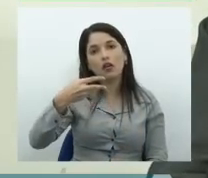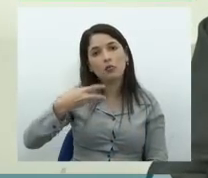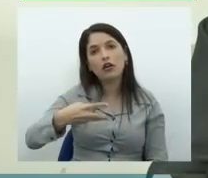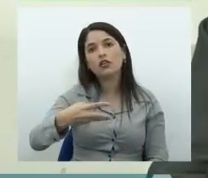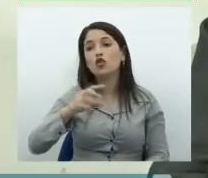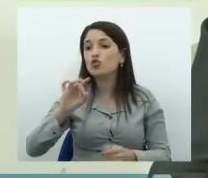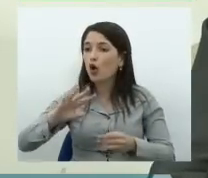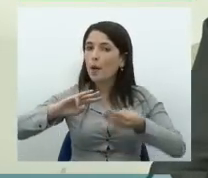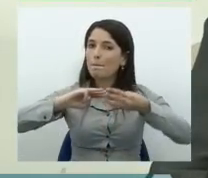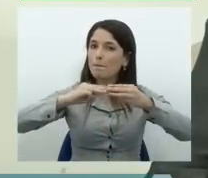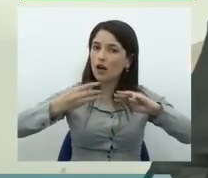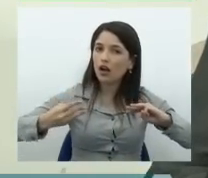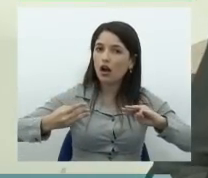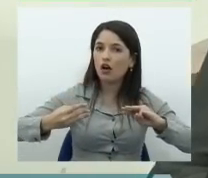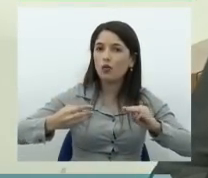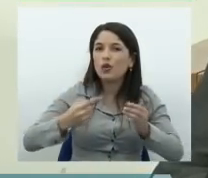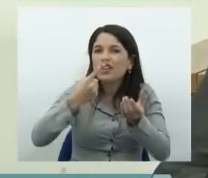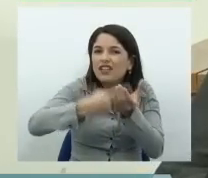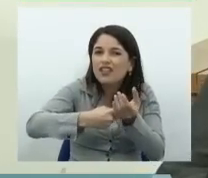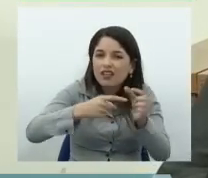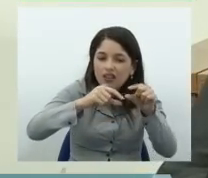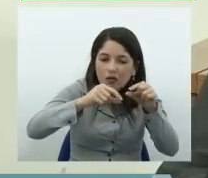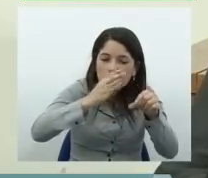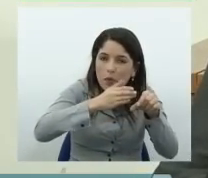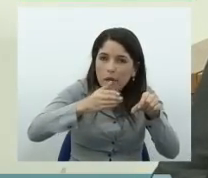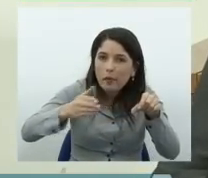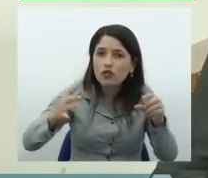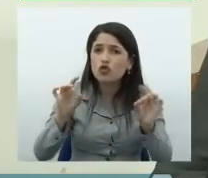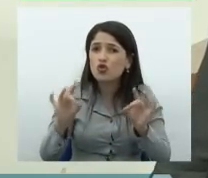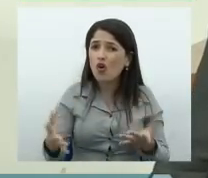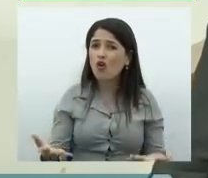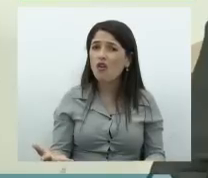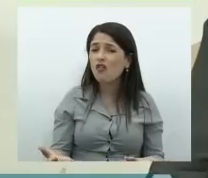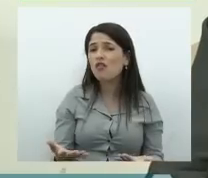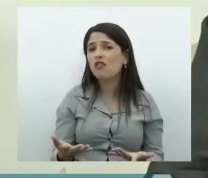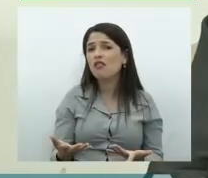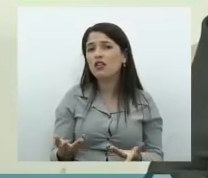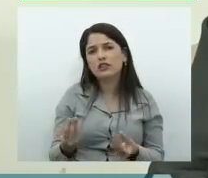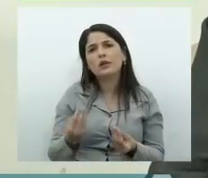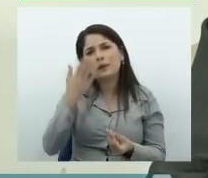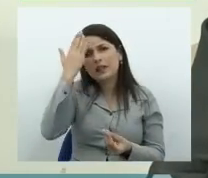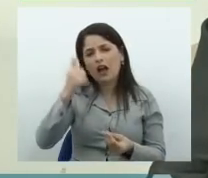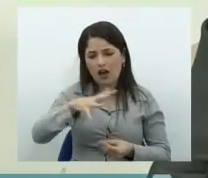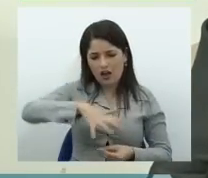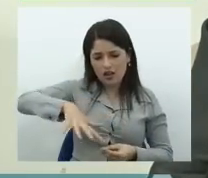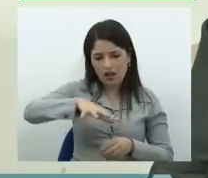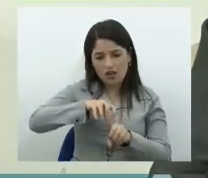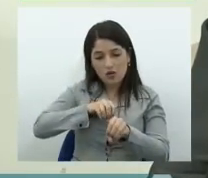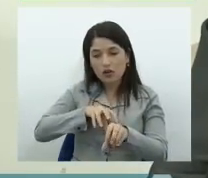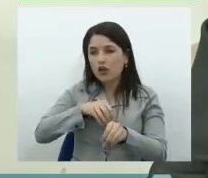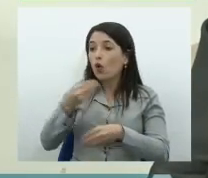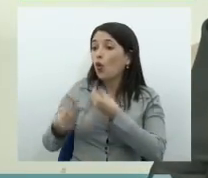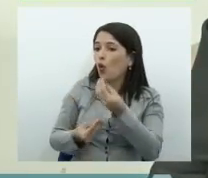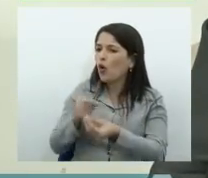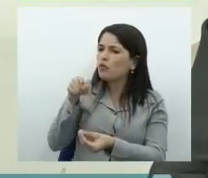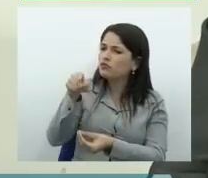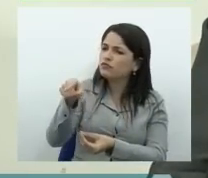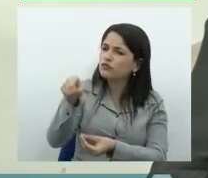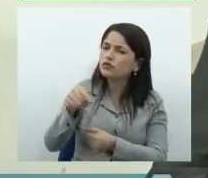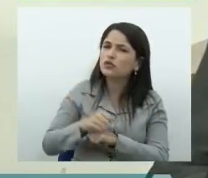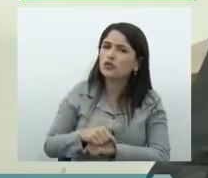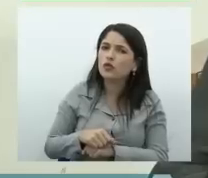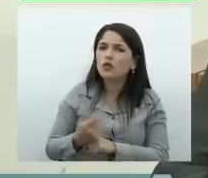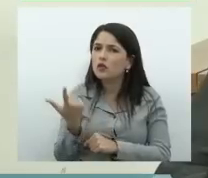Então, candidato, dentro ainda da questão da educação, eu gostaria de saber como o senhor vai implementar